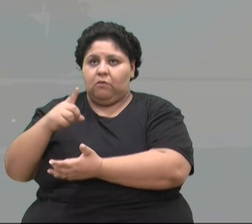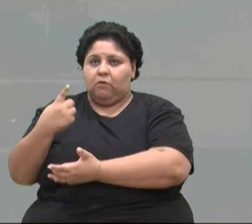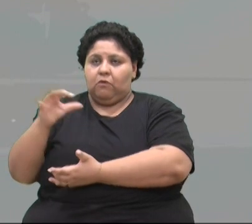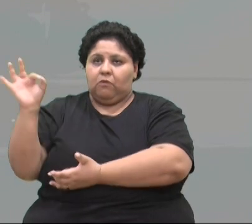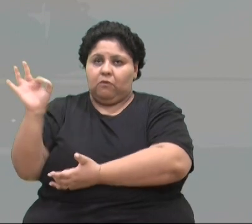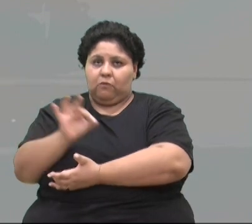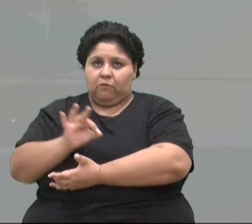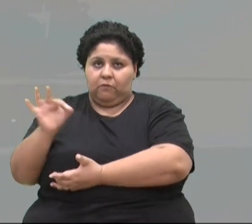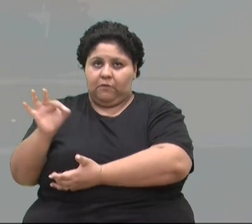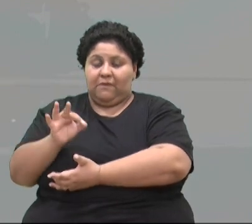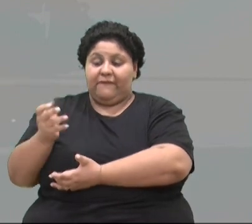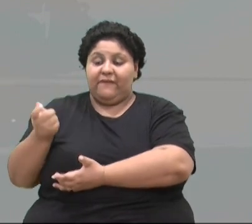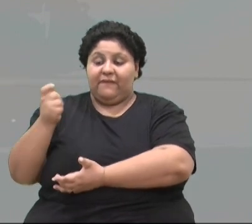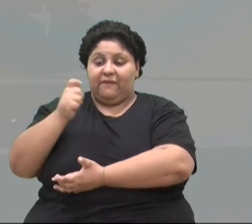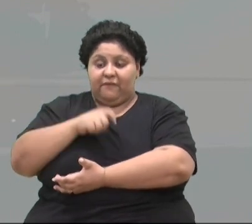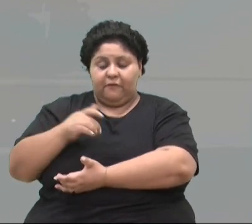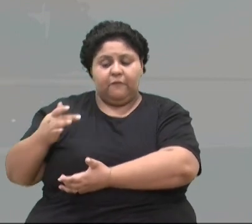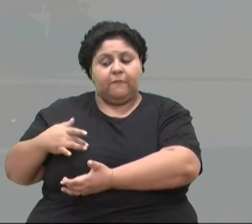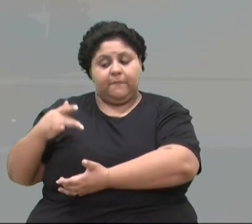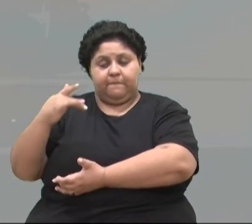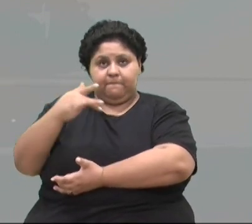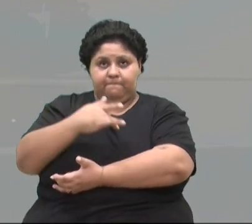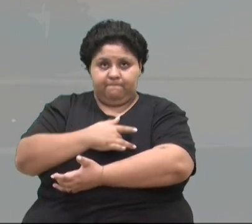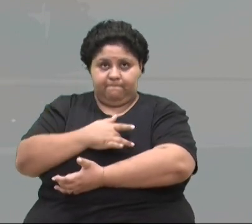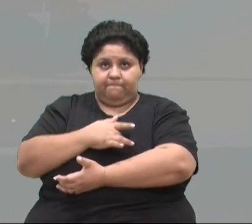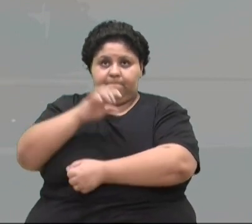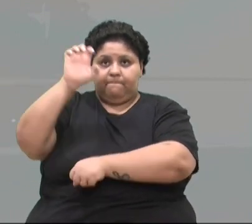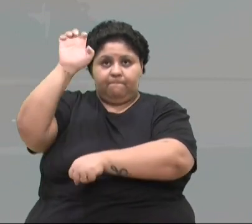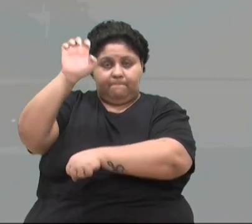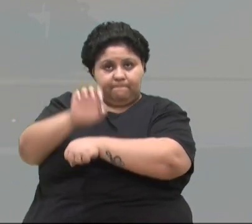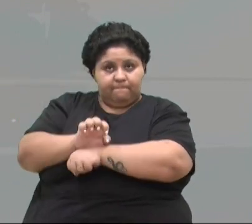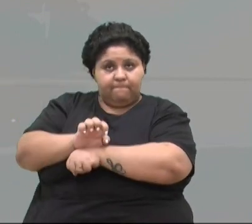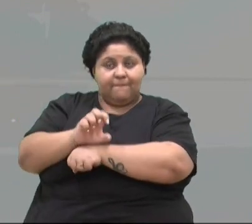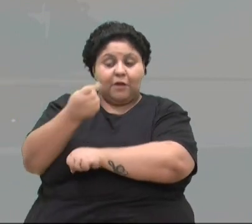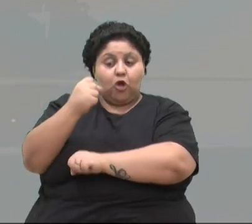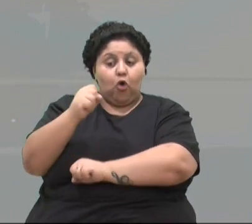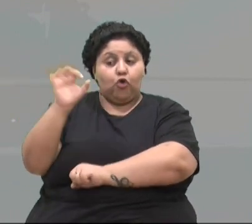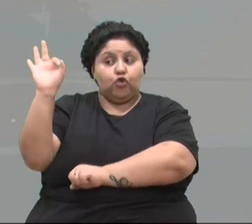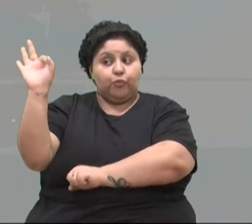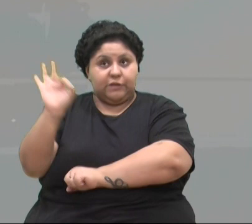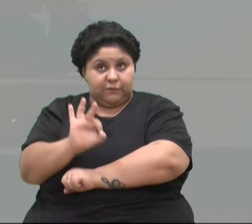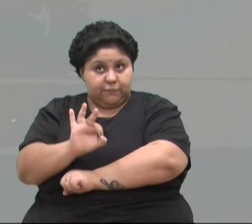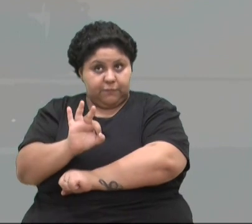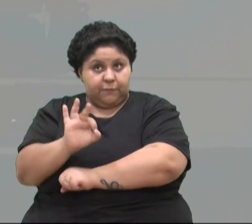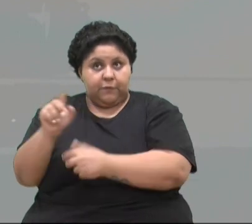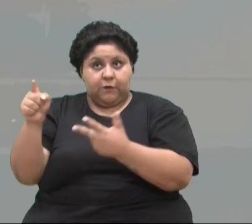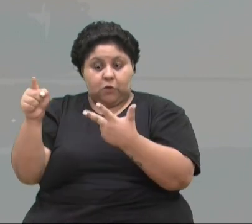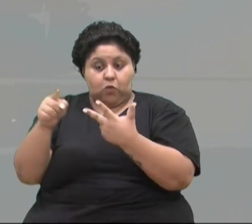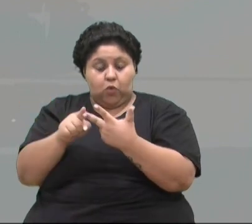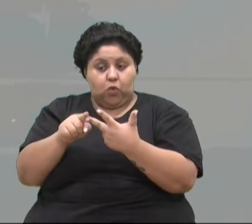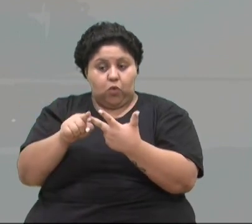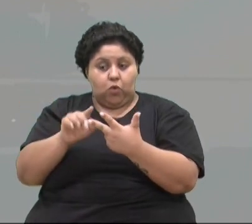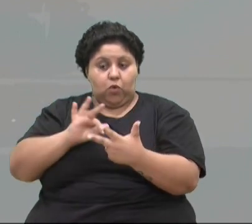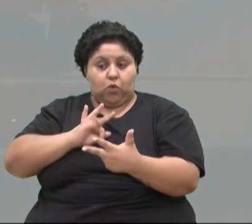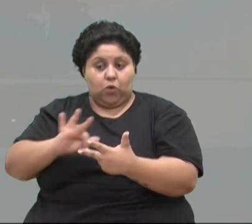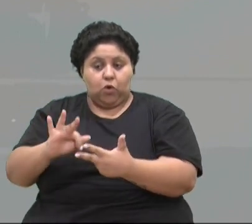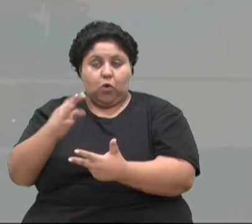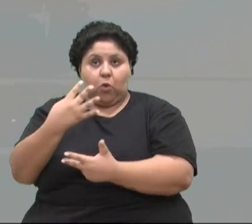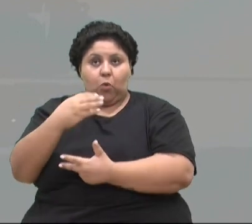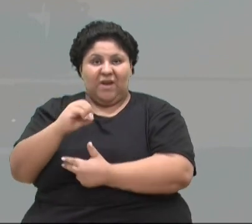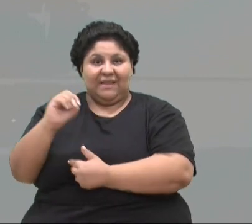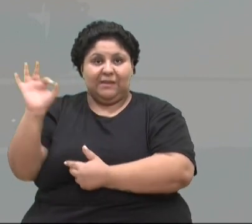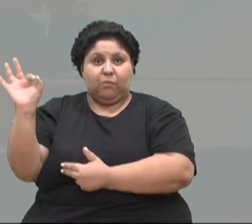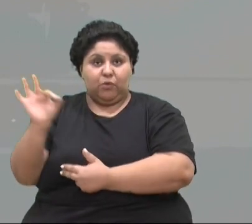recursos que são necessários para a saúde, o Estado entra com 8% e o governo federal com